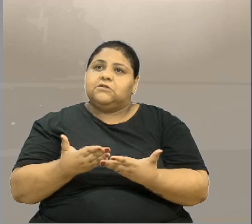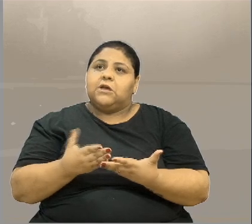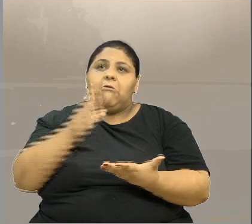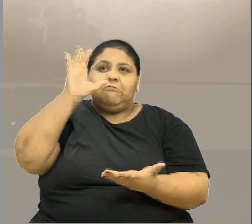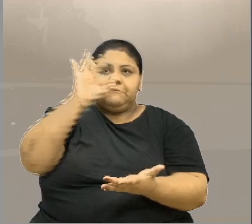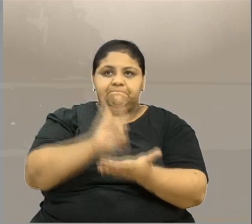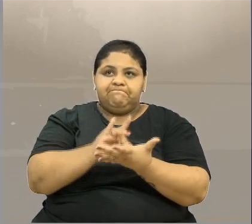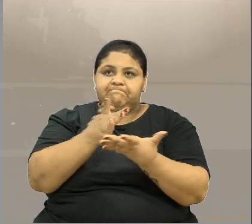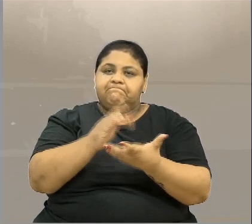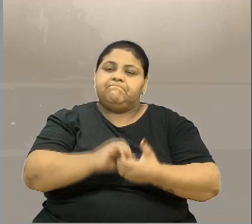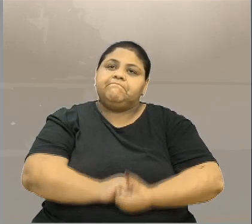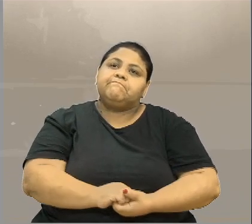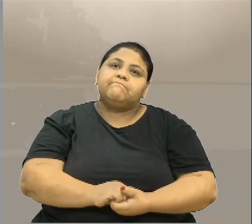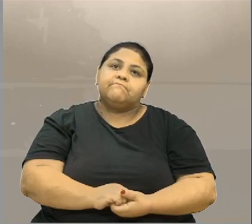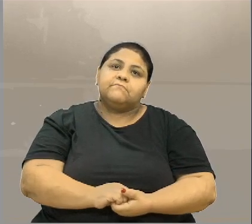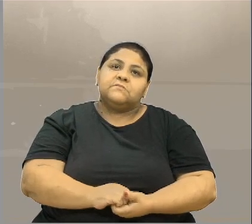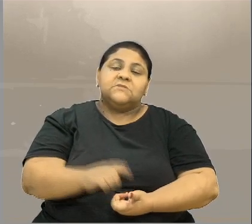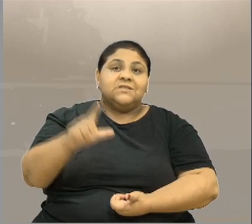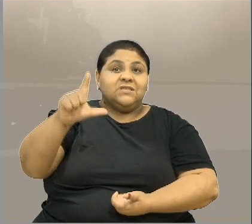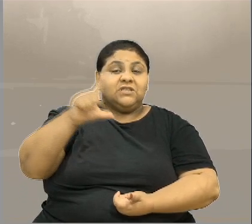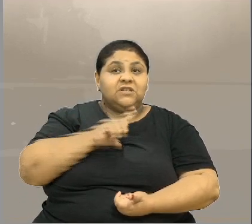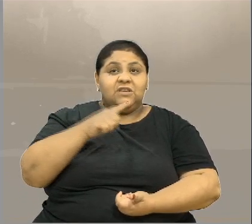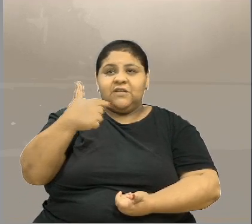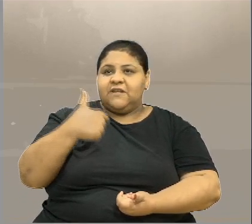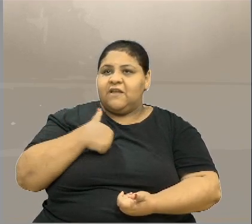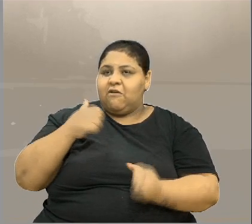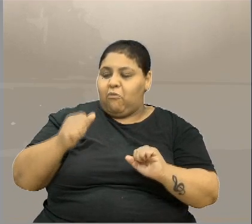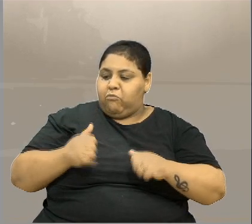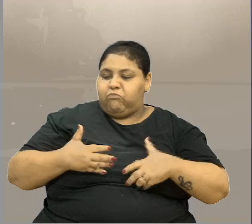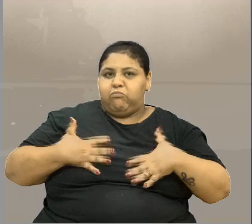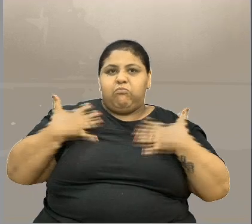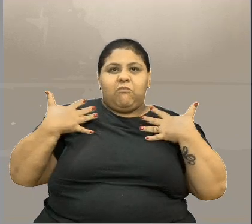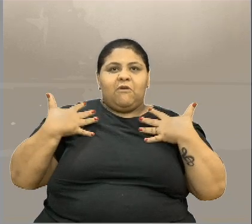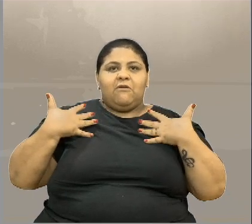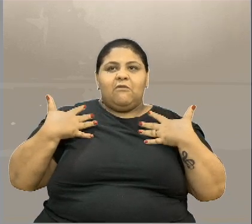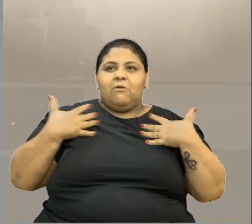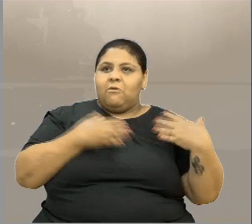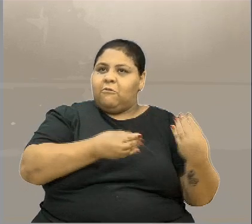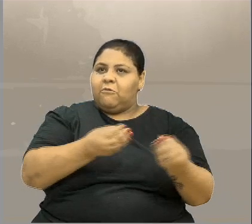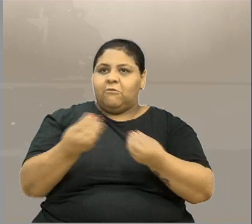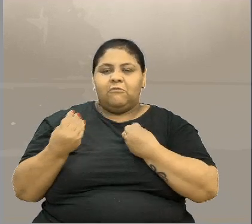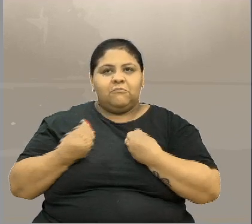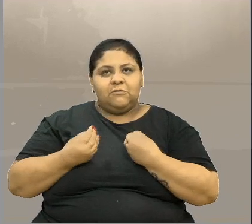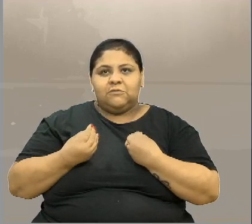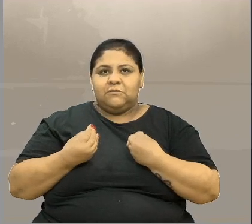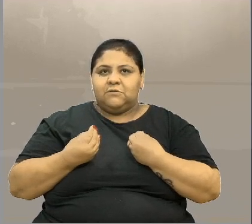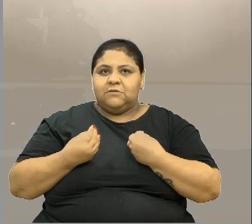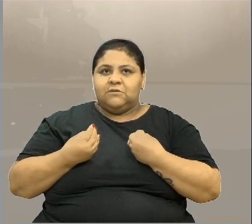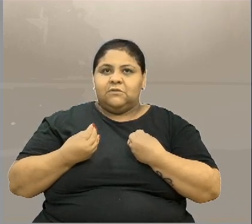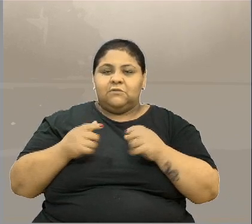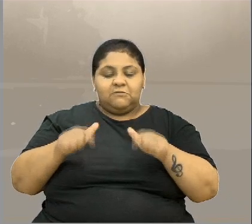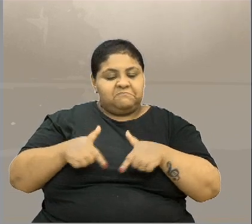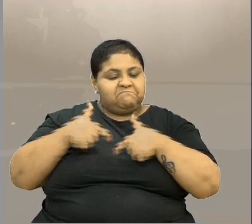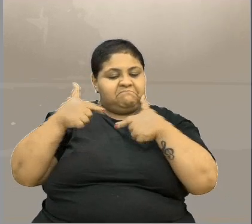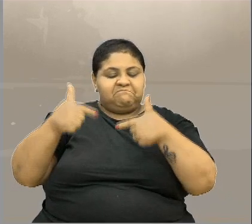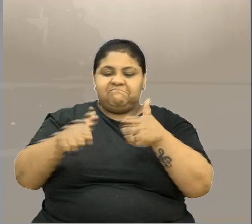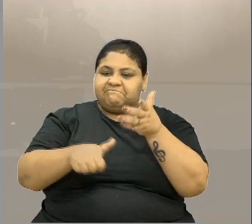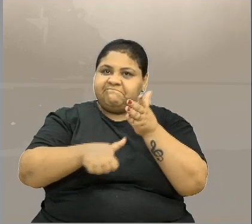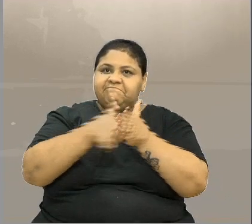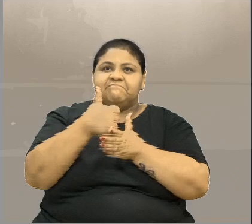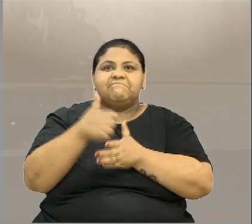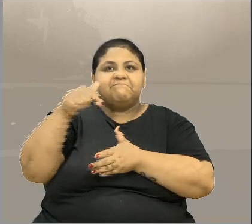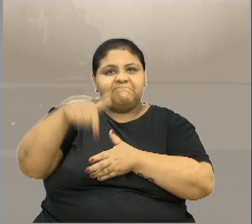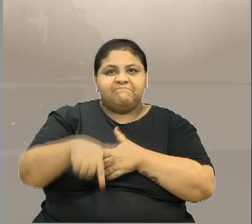instalados. E se tem algo que eu me orgulho bastante, diria que é uma das minhas ações favoritas